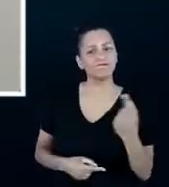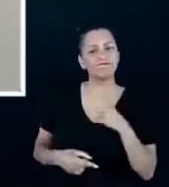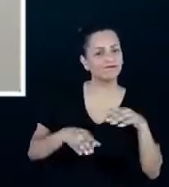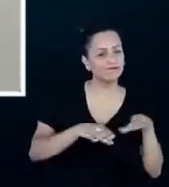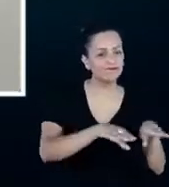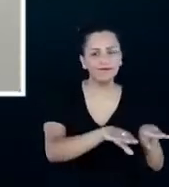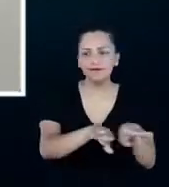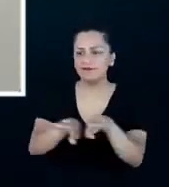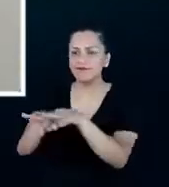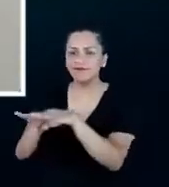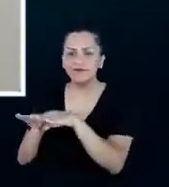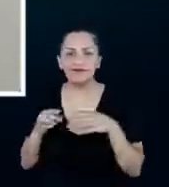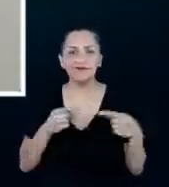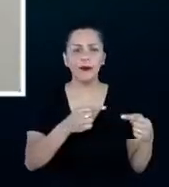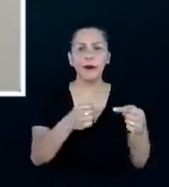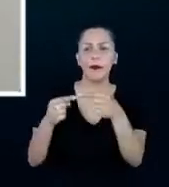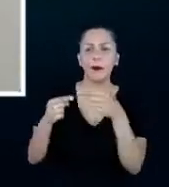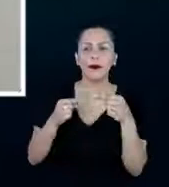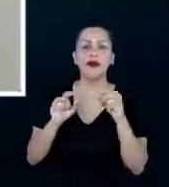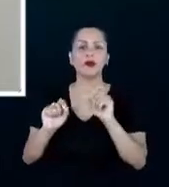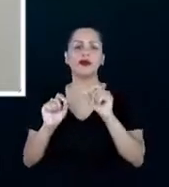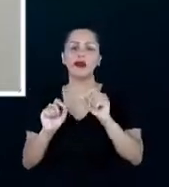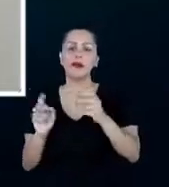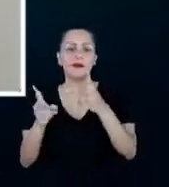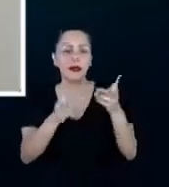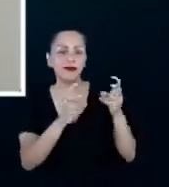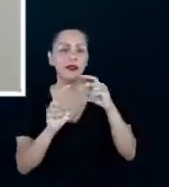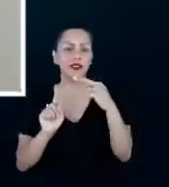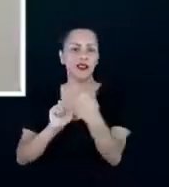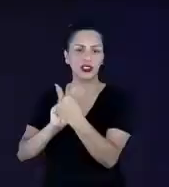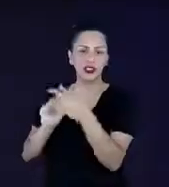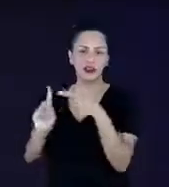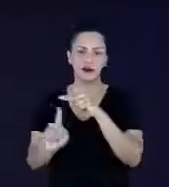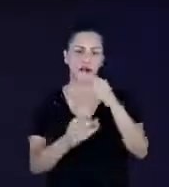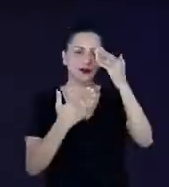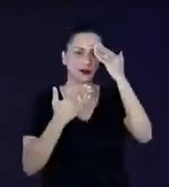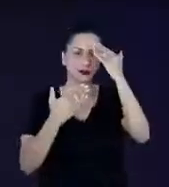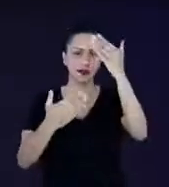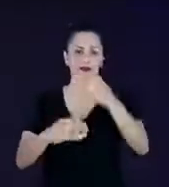gente ver essas tendências e ver essas perspectivas. Obrigada.